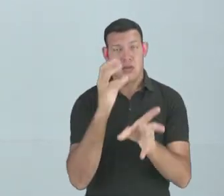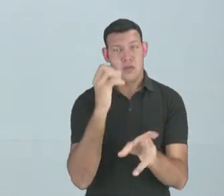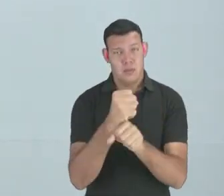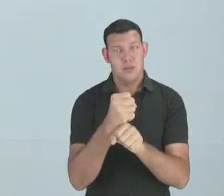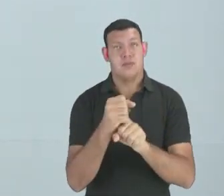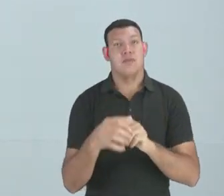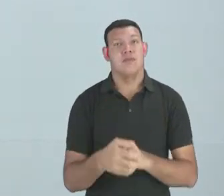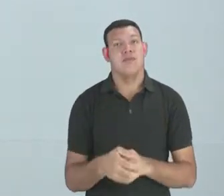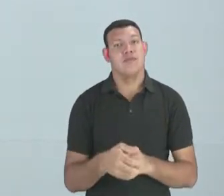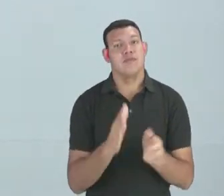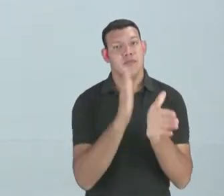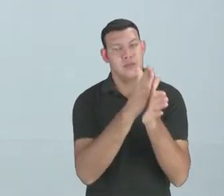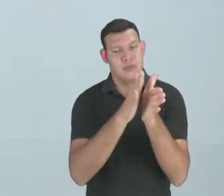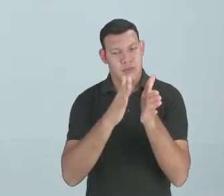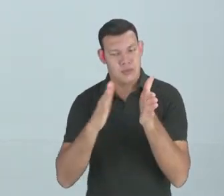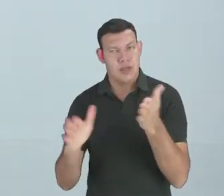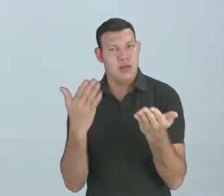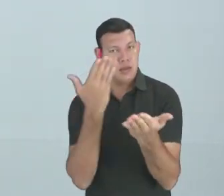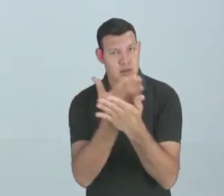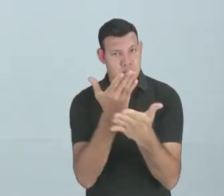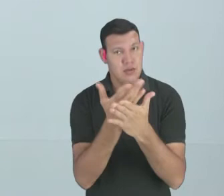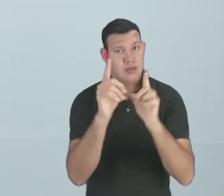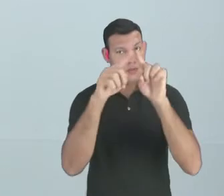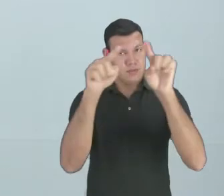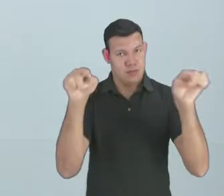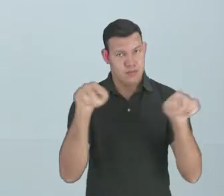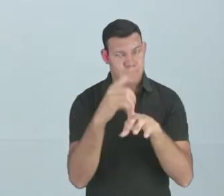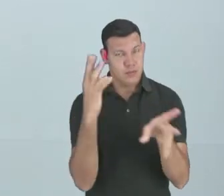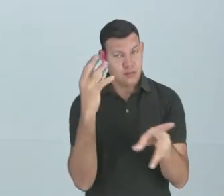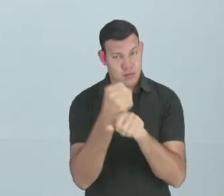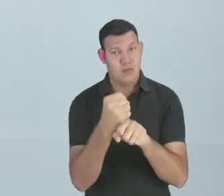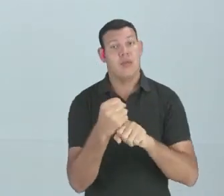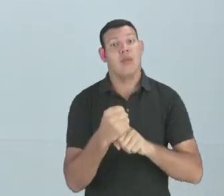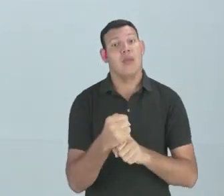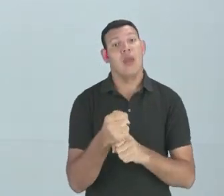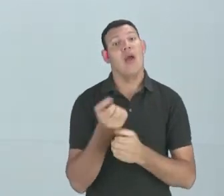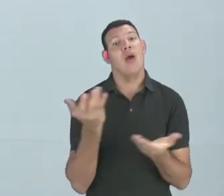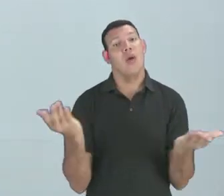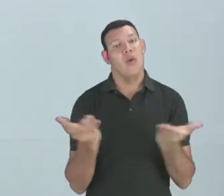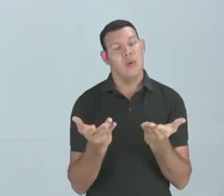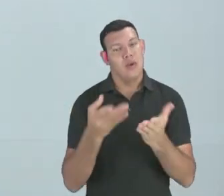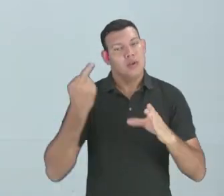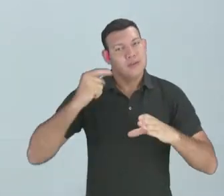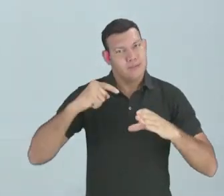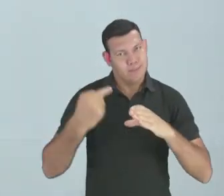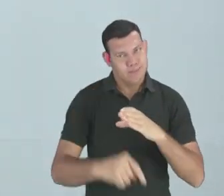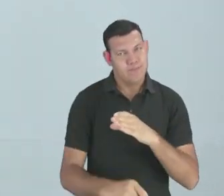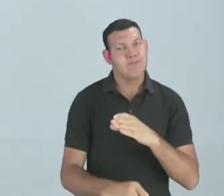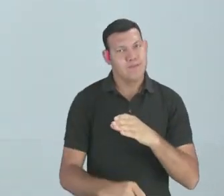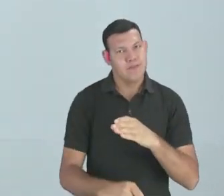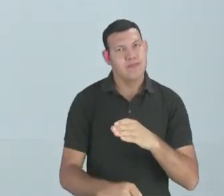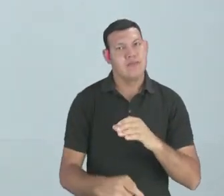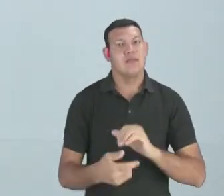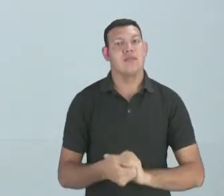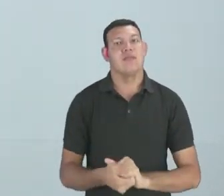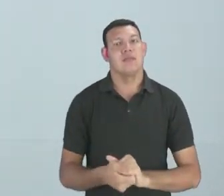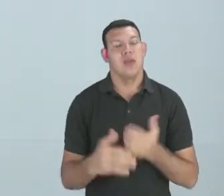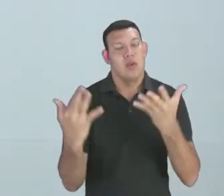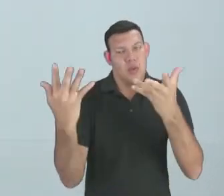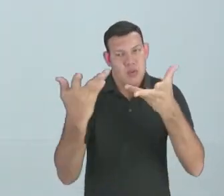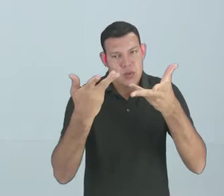já vem na sequência de estudos sobre trigonometria, e hoje a gente vai dar mais um aprofundamento, construir mais uma